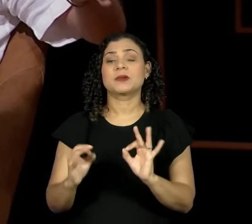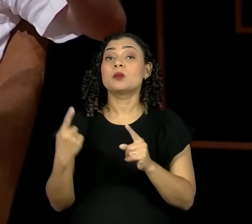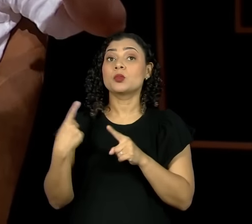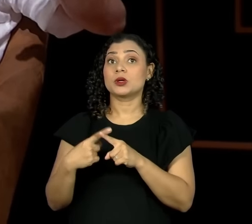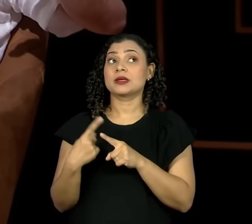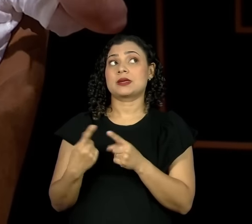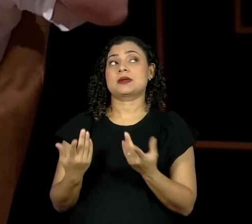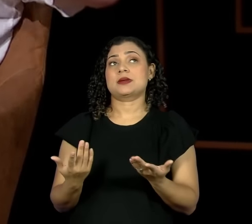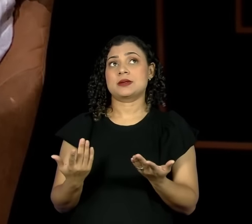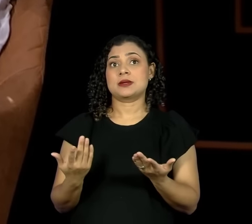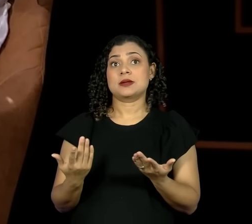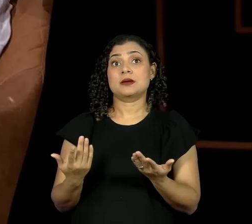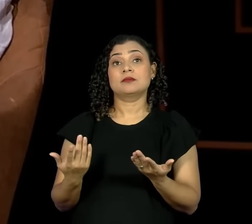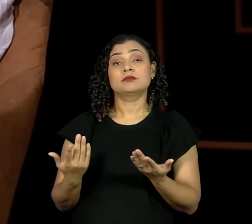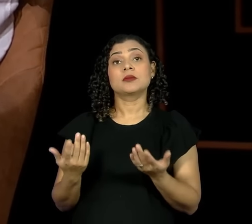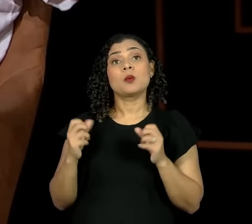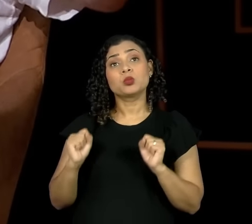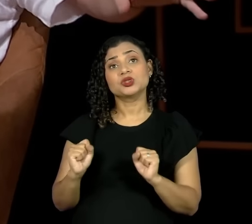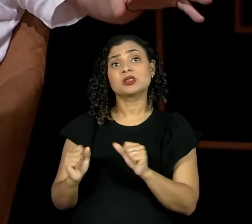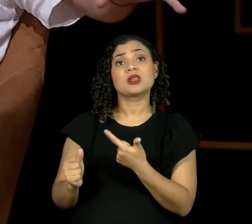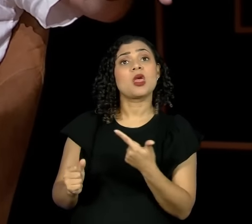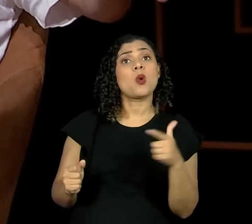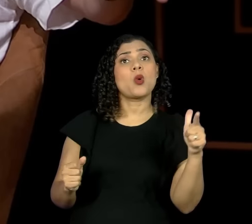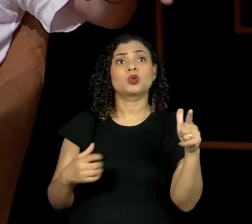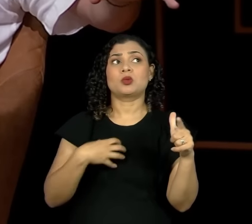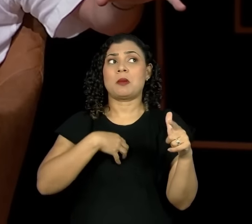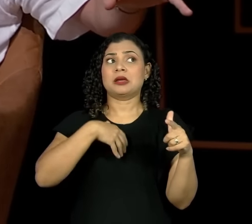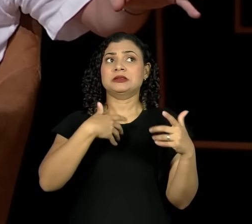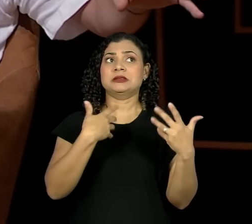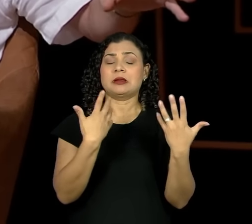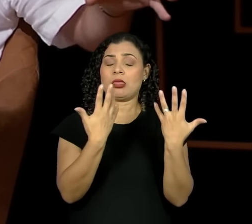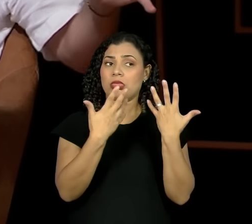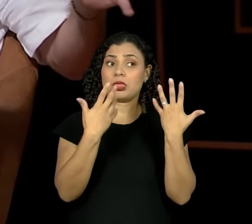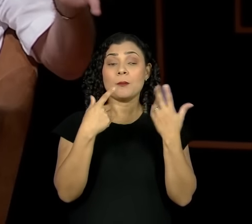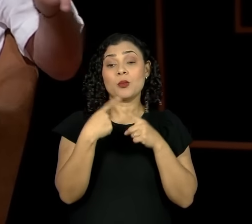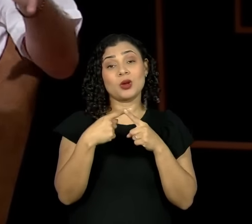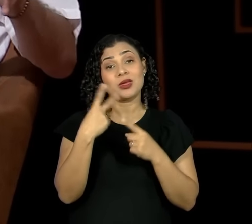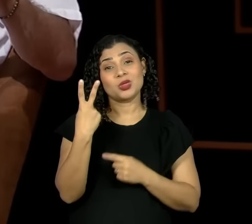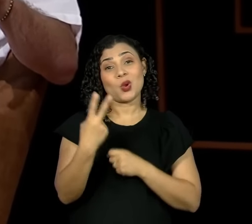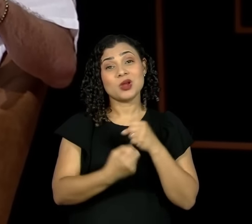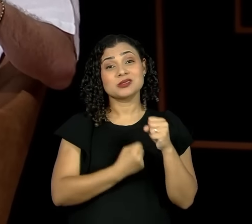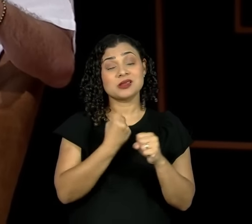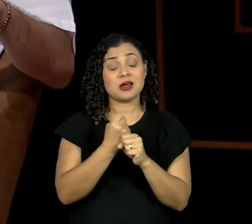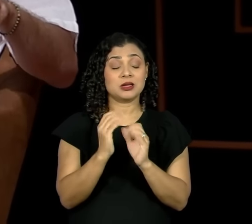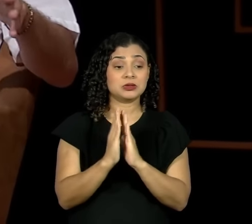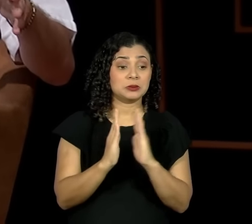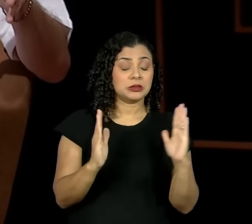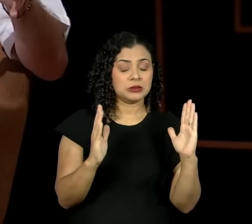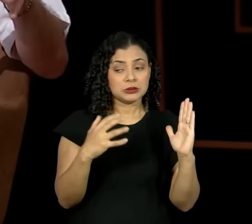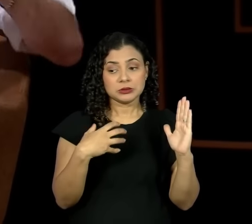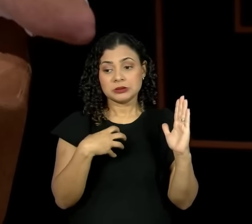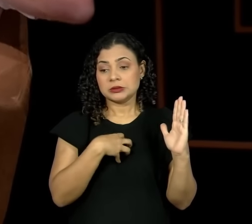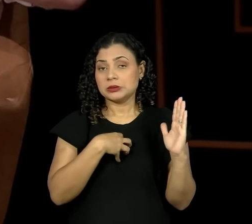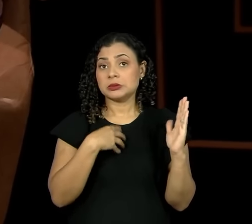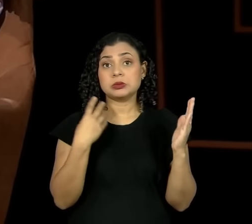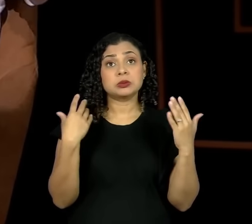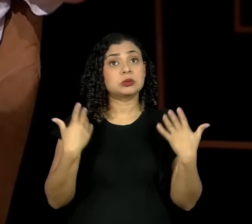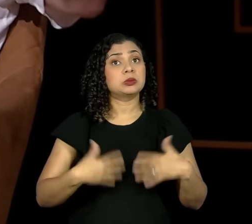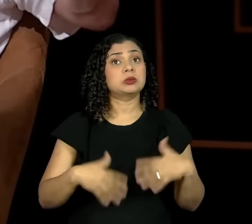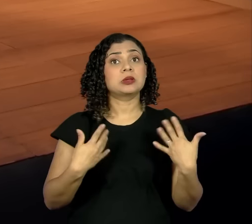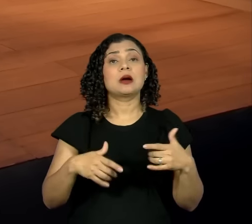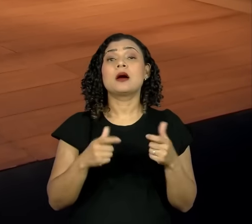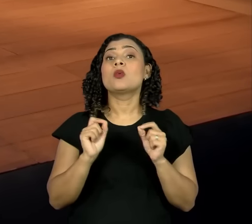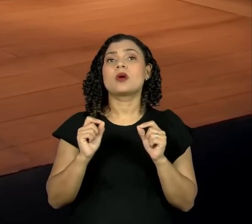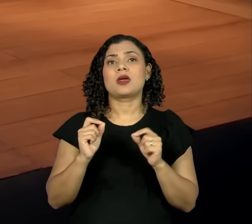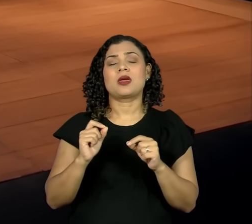porque talvez eu tivesse ido para um lugar muito obscuro porque foram do anos e inclusive que aumentou demais